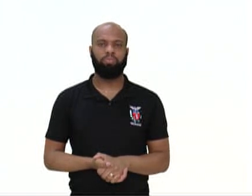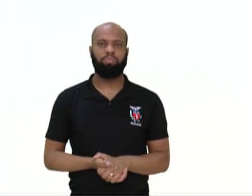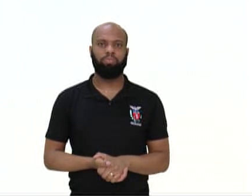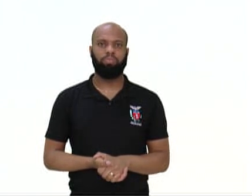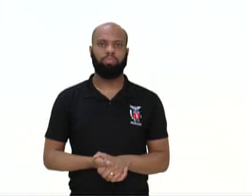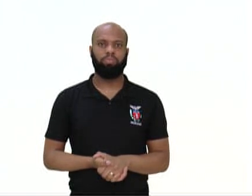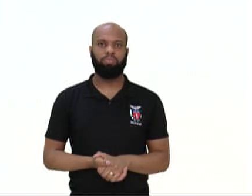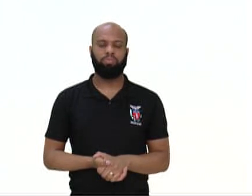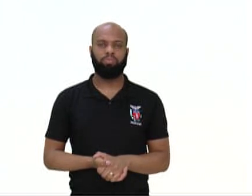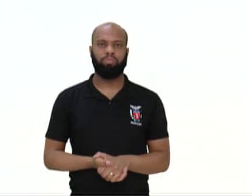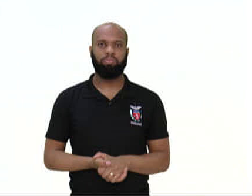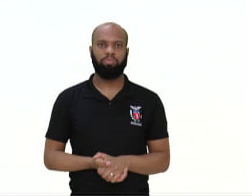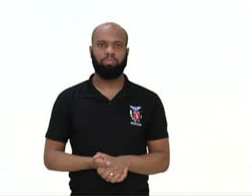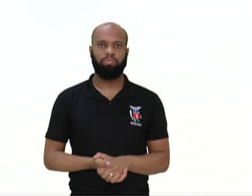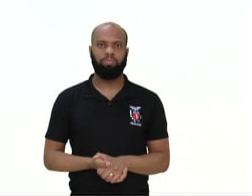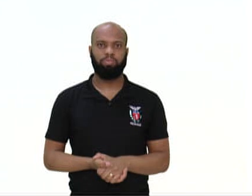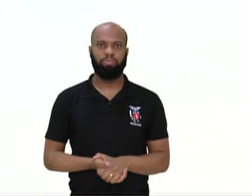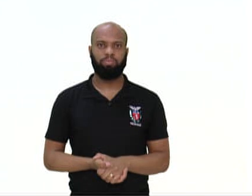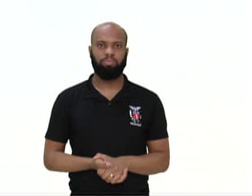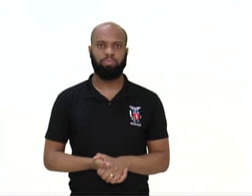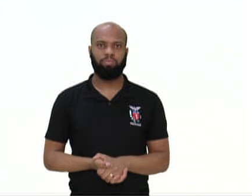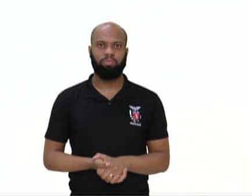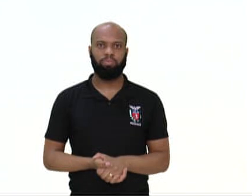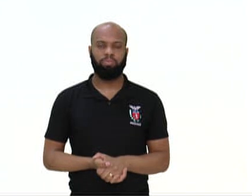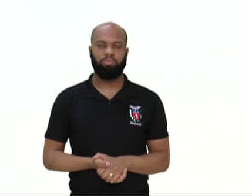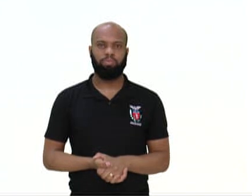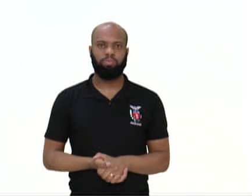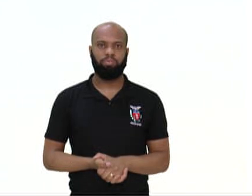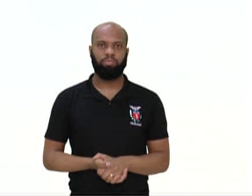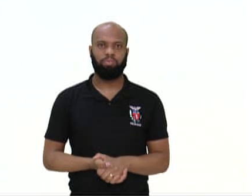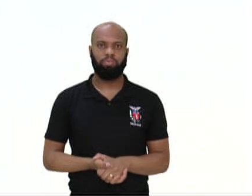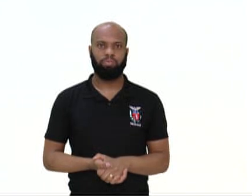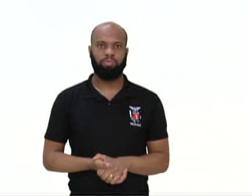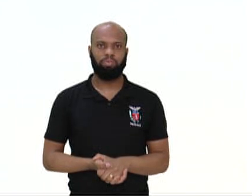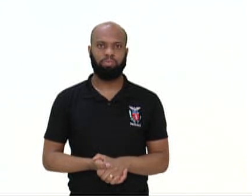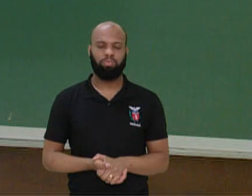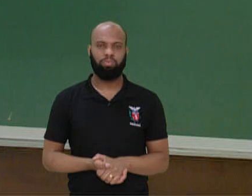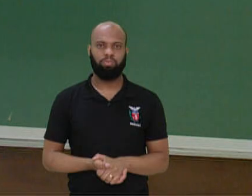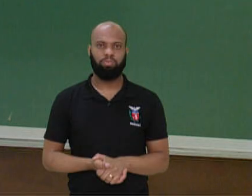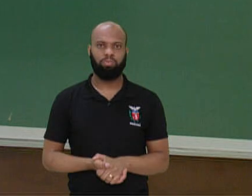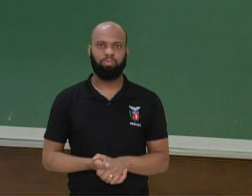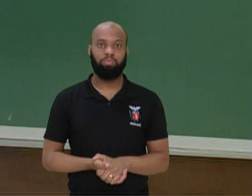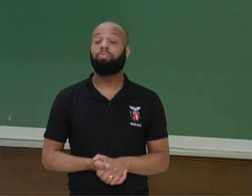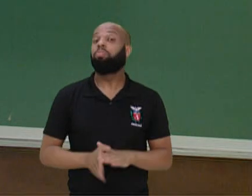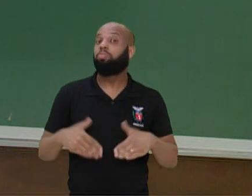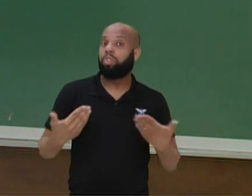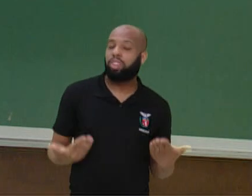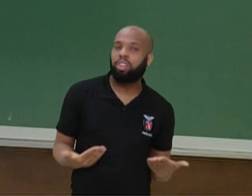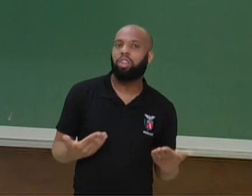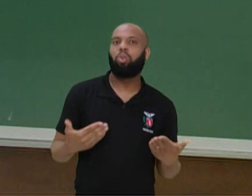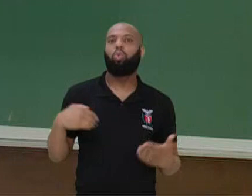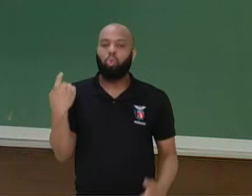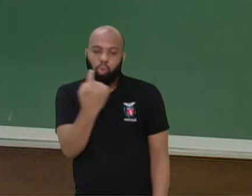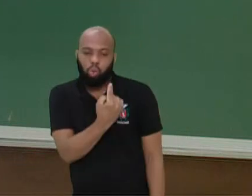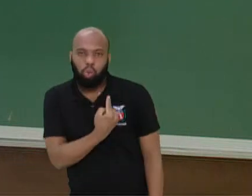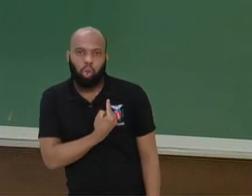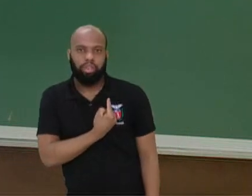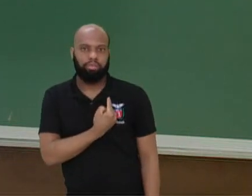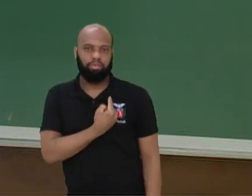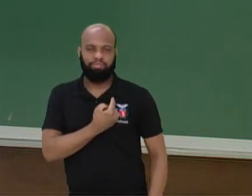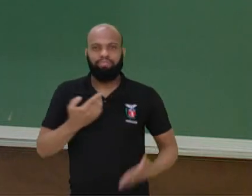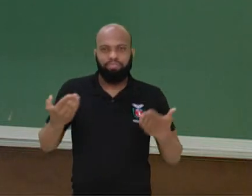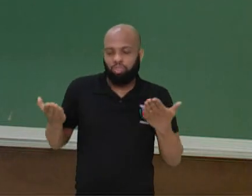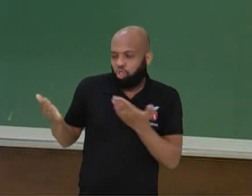estanque era océano, la muerte solamente na palavra. Então, quando a gente fica um pouquinho